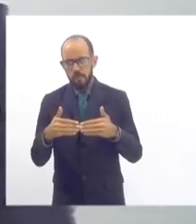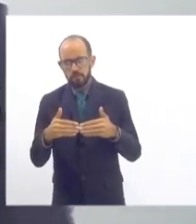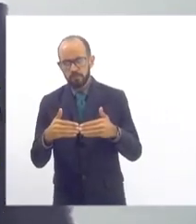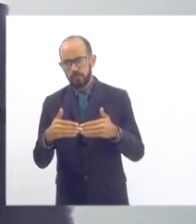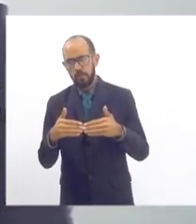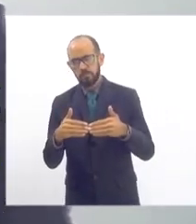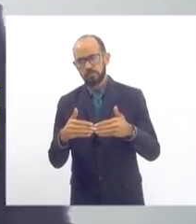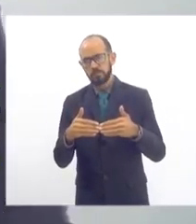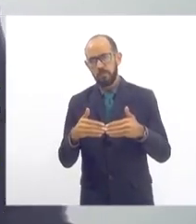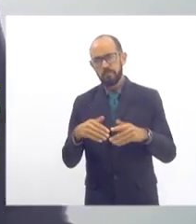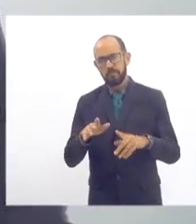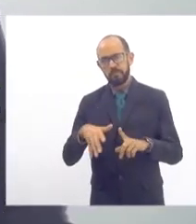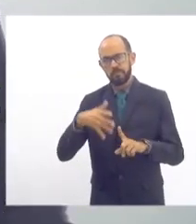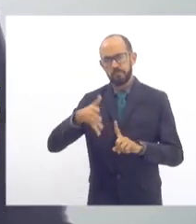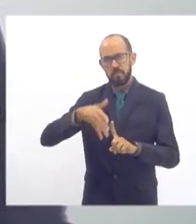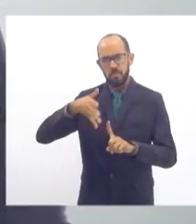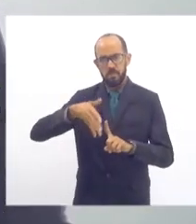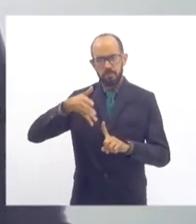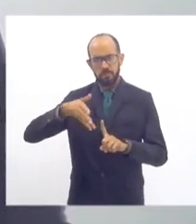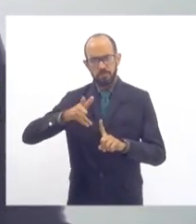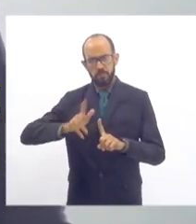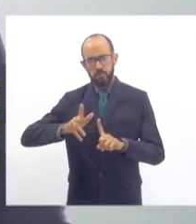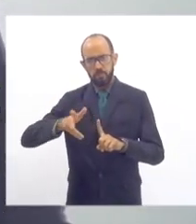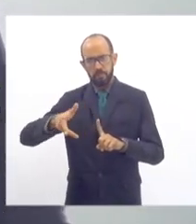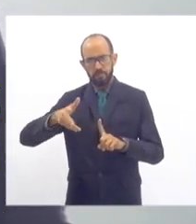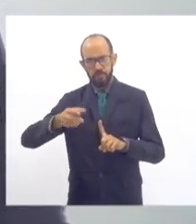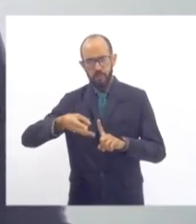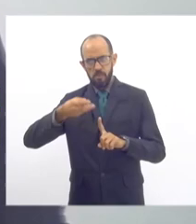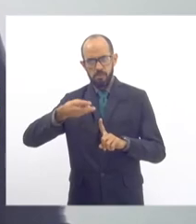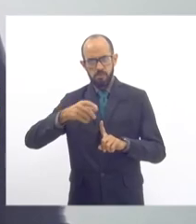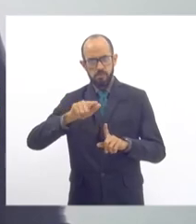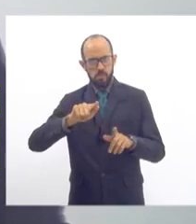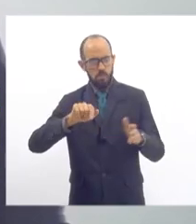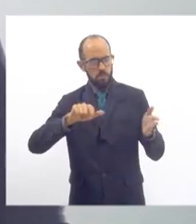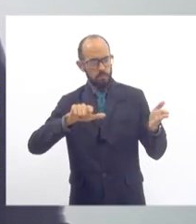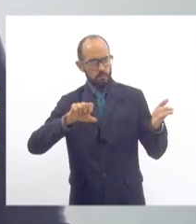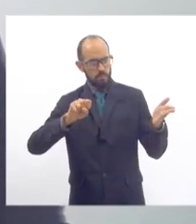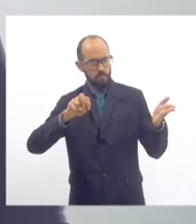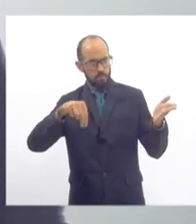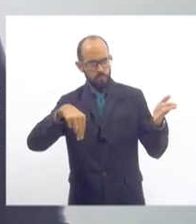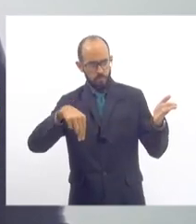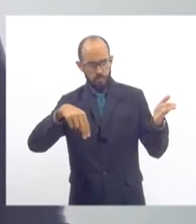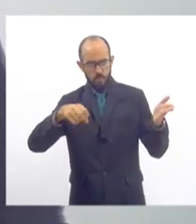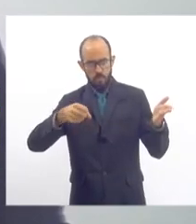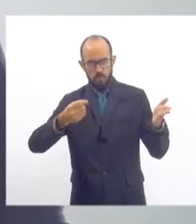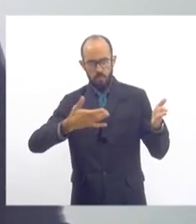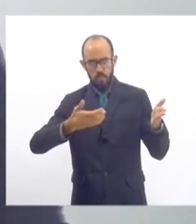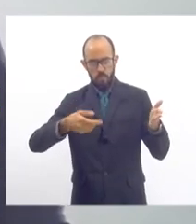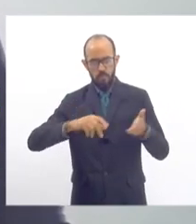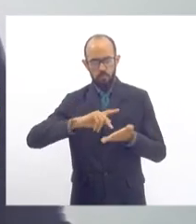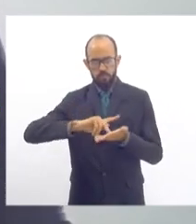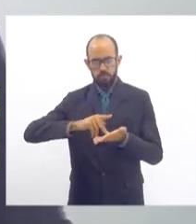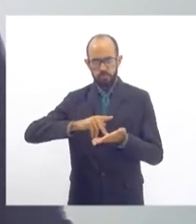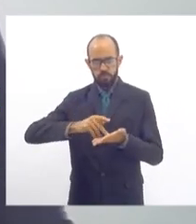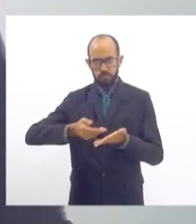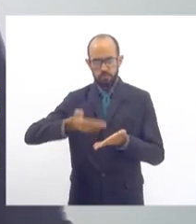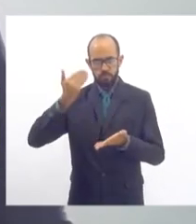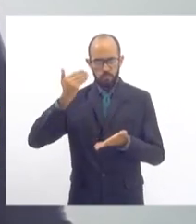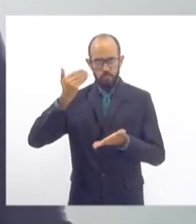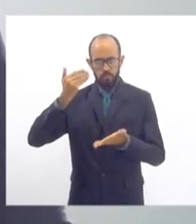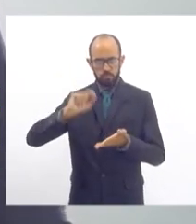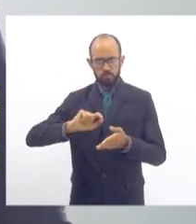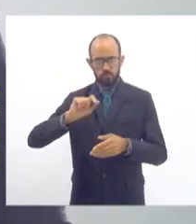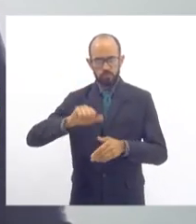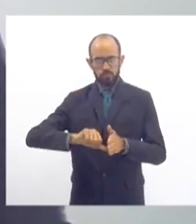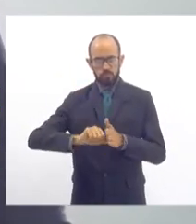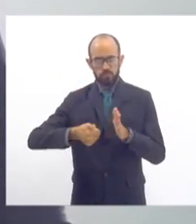vão sucedendo, a gente vai vendo a questão do Gilson, quando ele era da gestão anterior do sindicato. Numa primeira